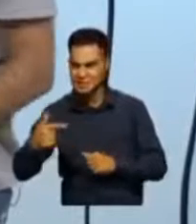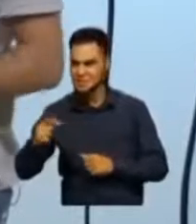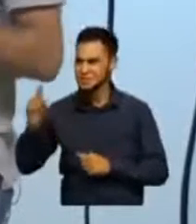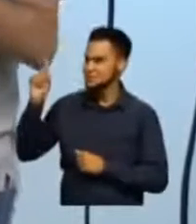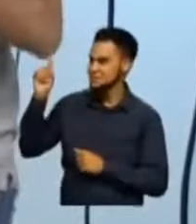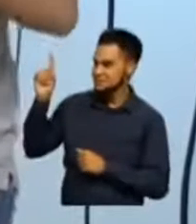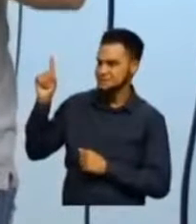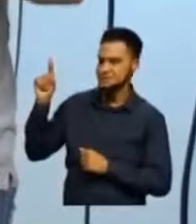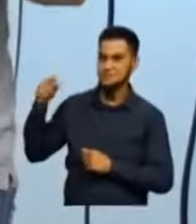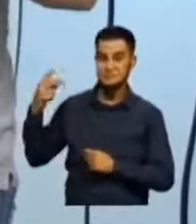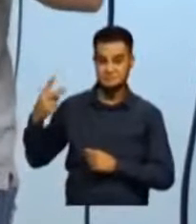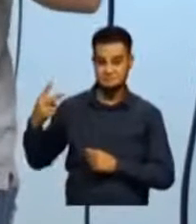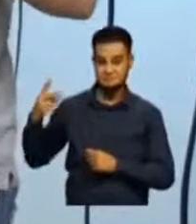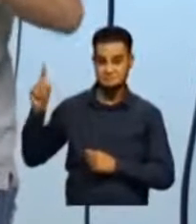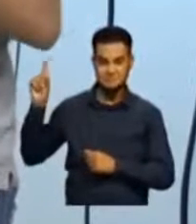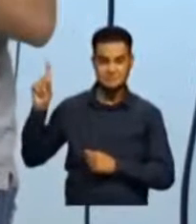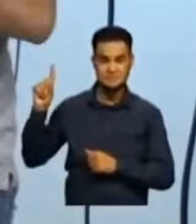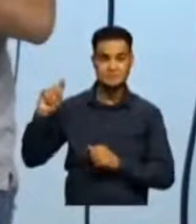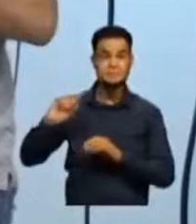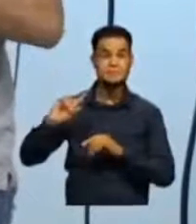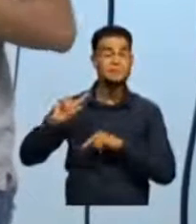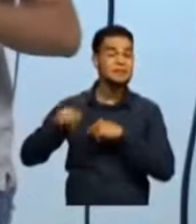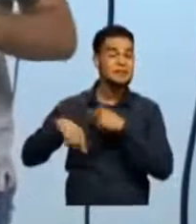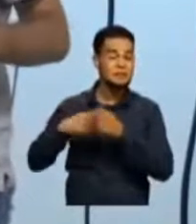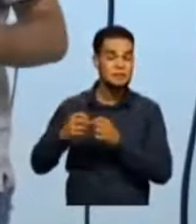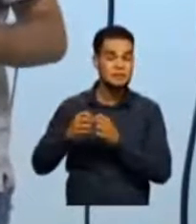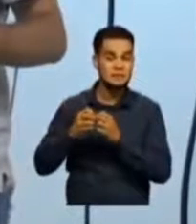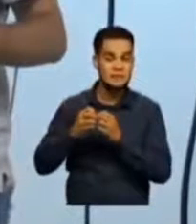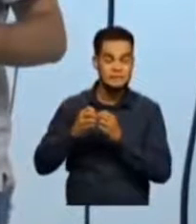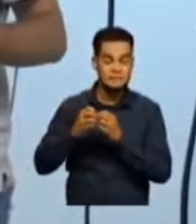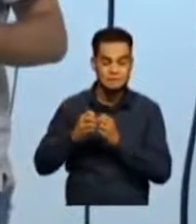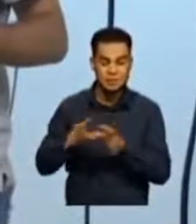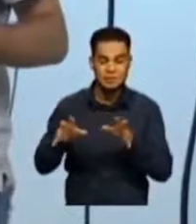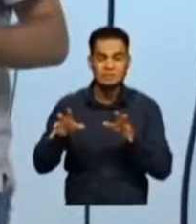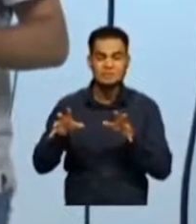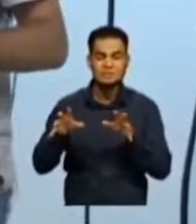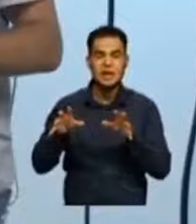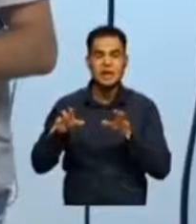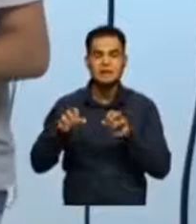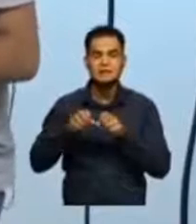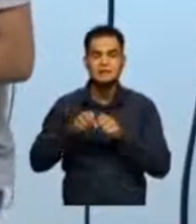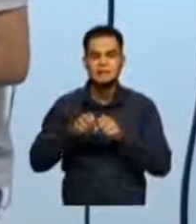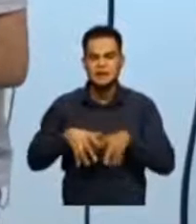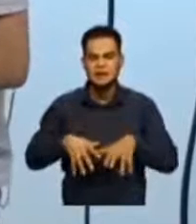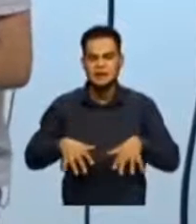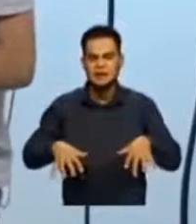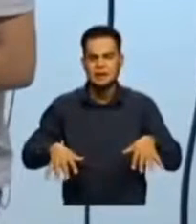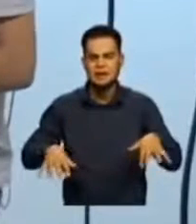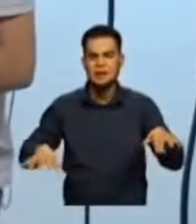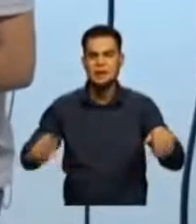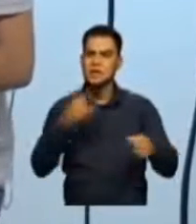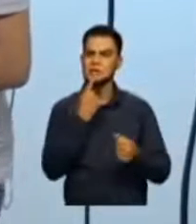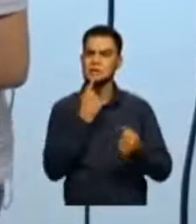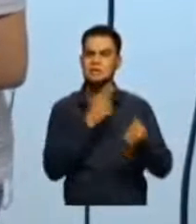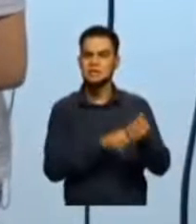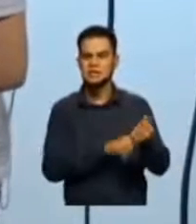Então a célula hospedeira ela vai ser rompida e vai liberar aquele monte de tripanossoma na corrente sanguínea. Feito